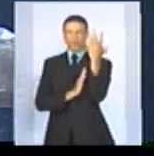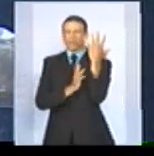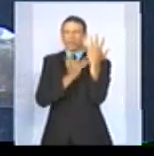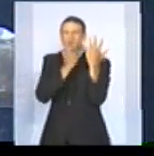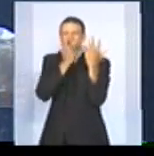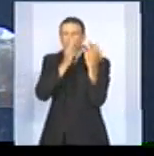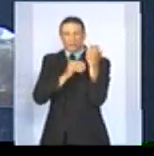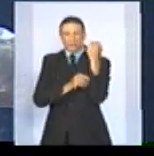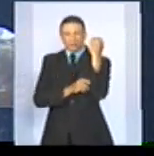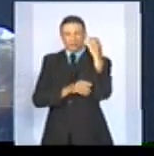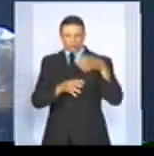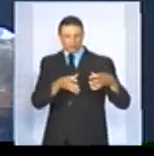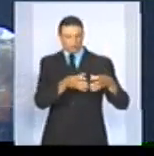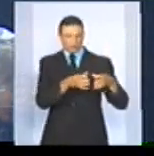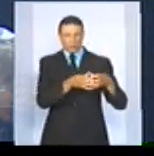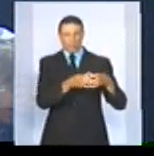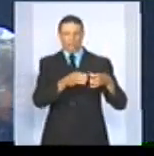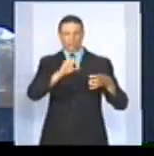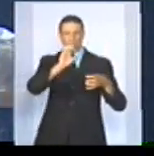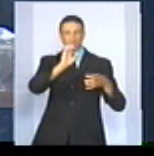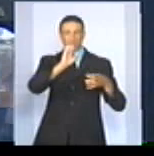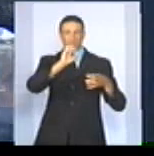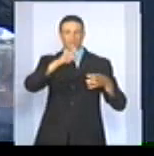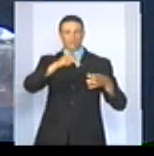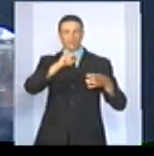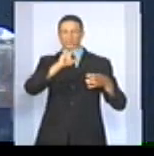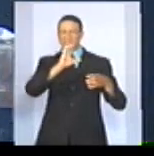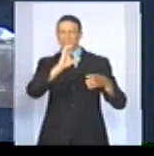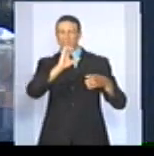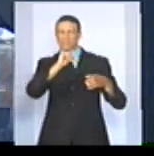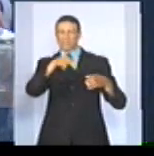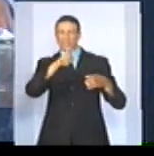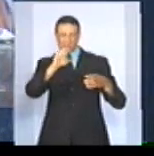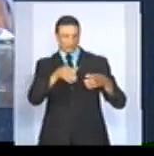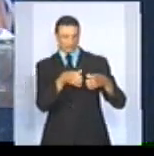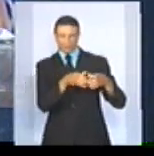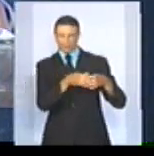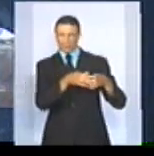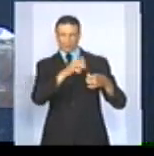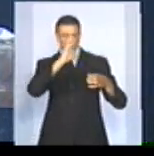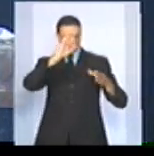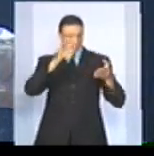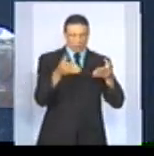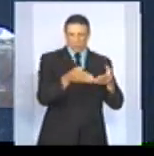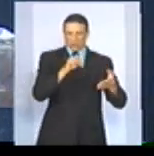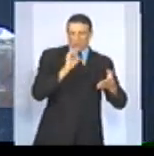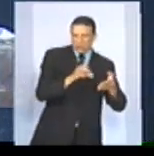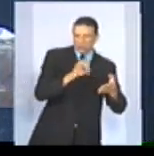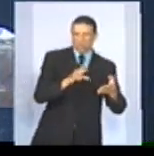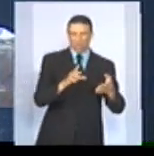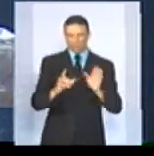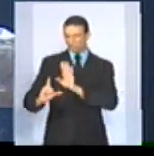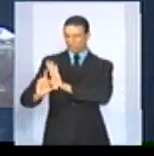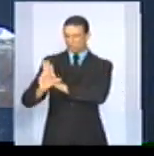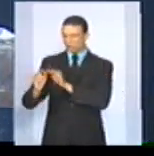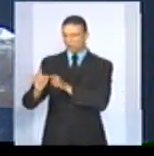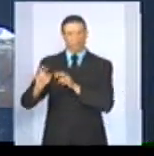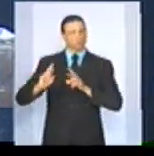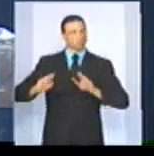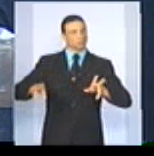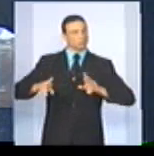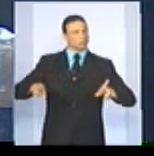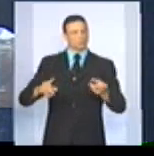discricionário dancinha da agência da sala de cinema não tem um item que possa se destacar daqui em relação a isso ao contrário